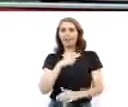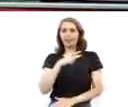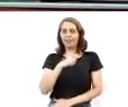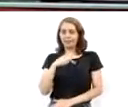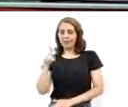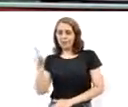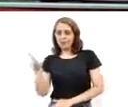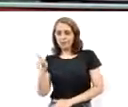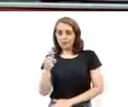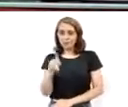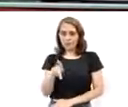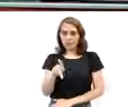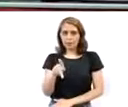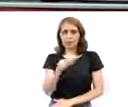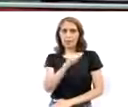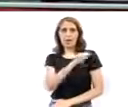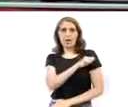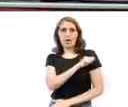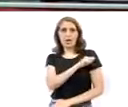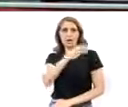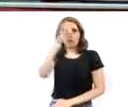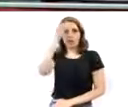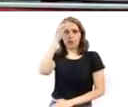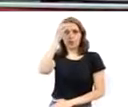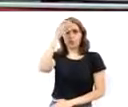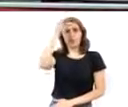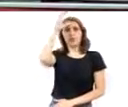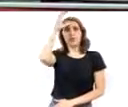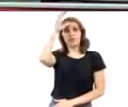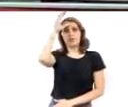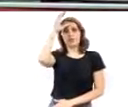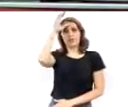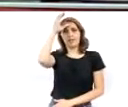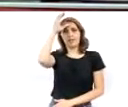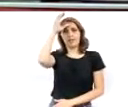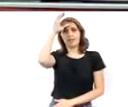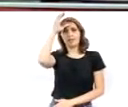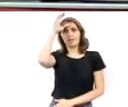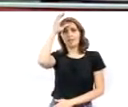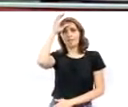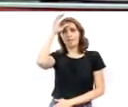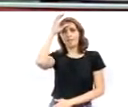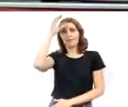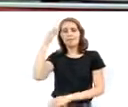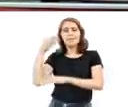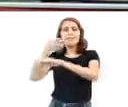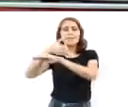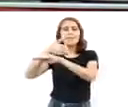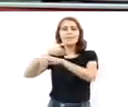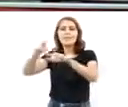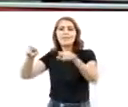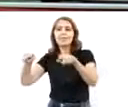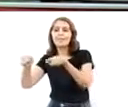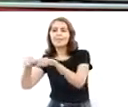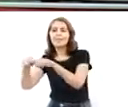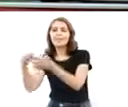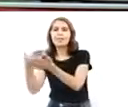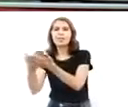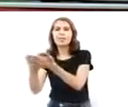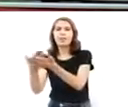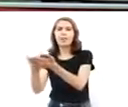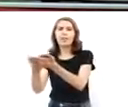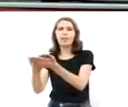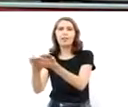professor, aluno e conhecimento em um contexto diverso da sala de aula. Quer dizer, um contexto diferente daquela sala de